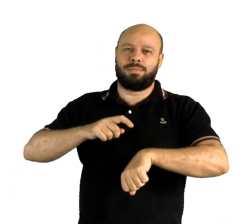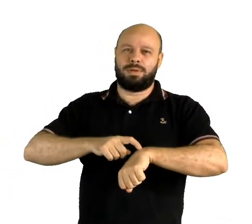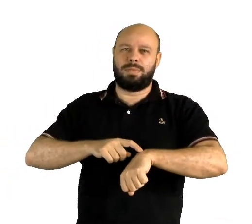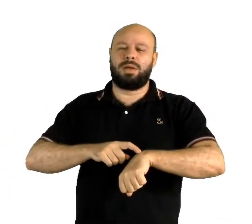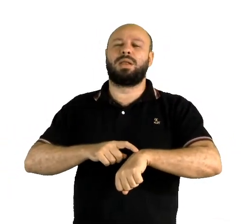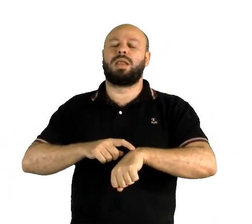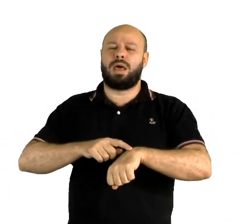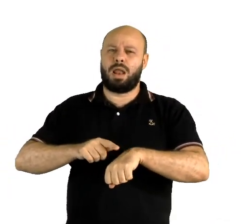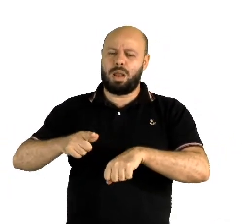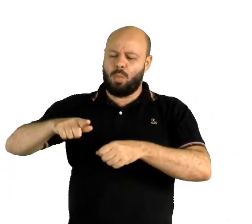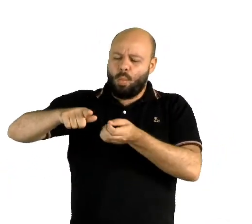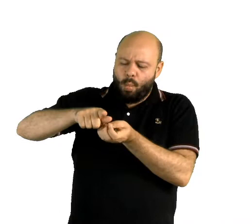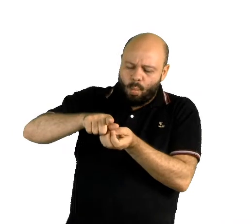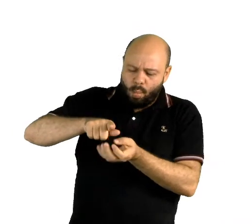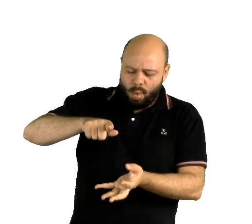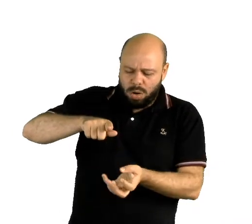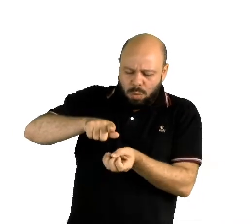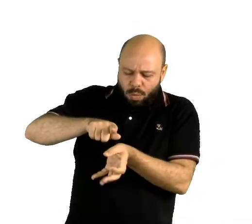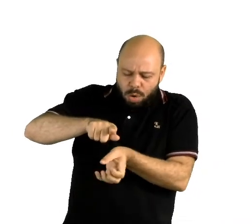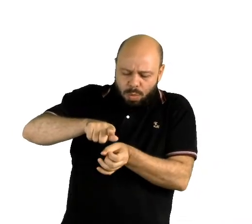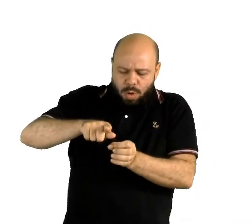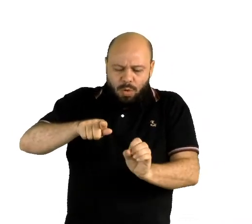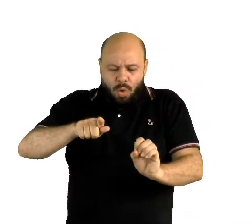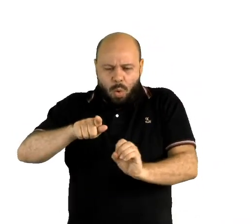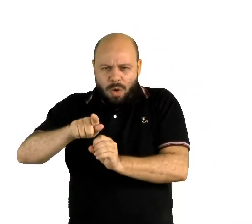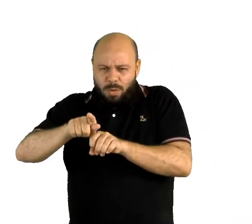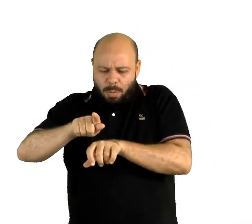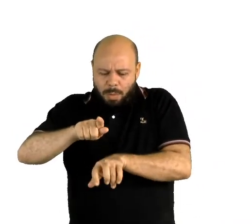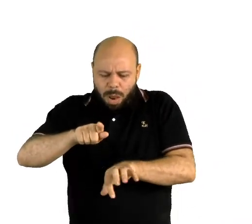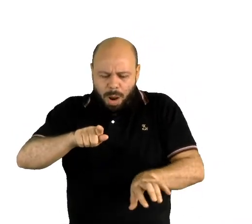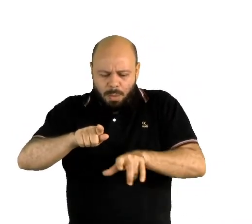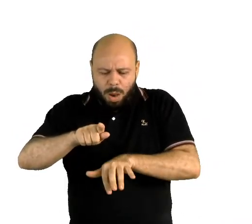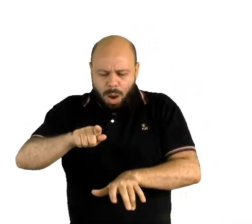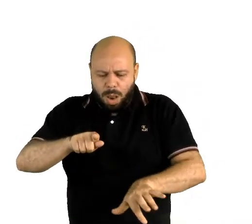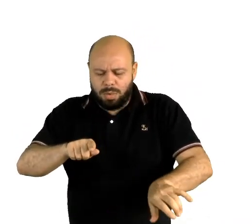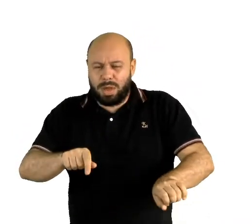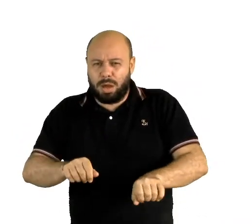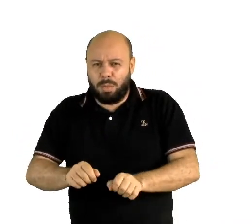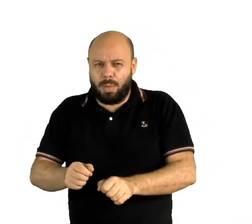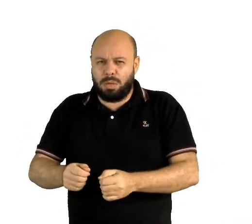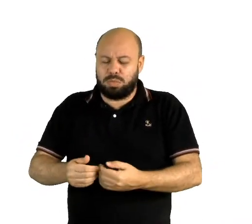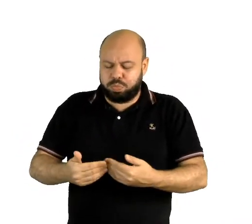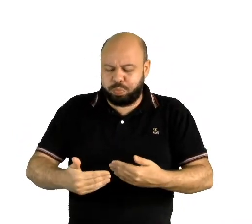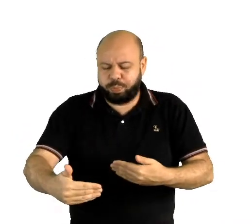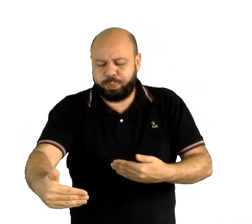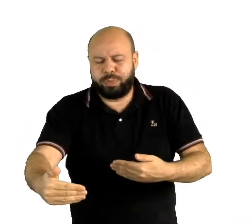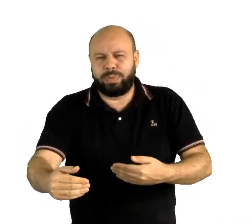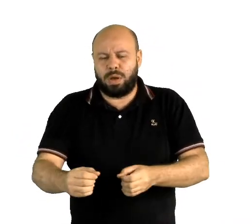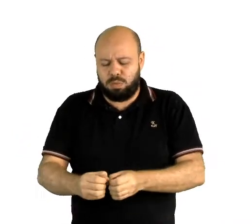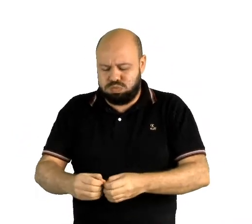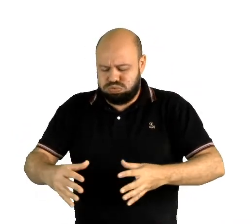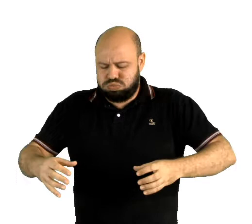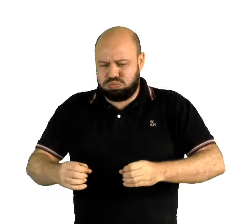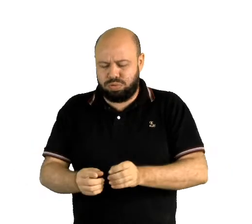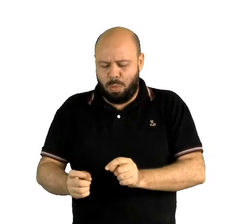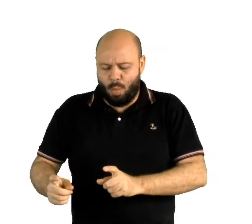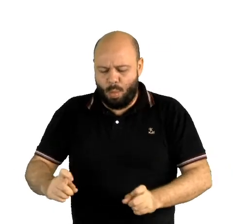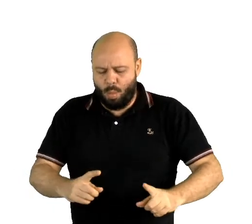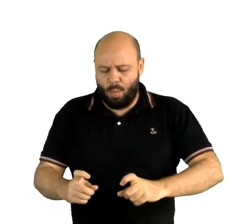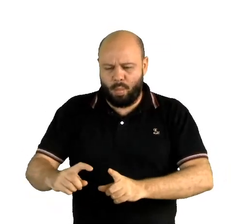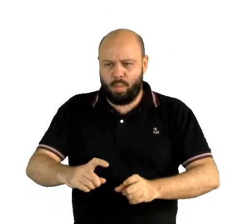está liberando seus ovos, que depois de algum tempo irão eclodir, liberando as